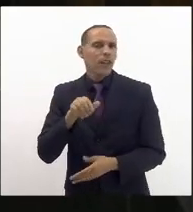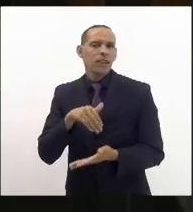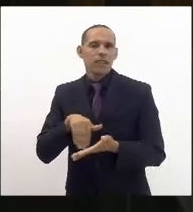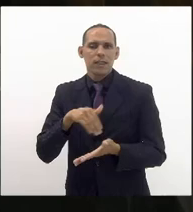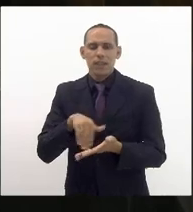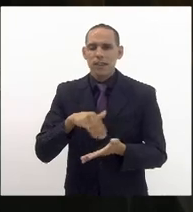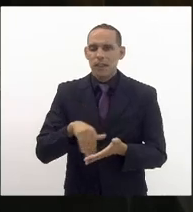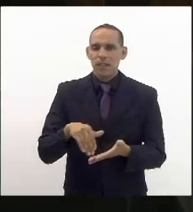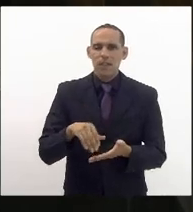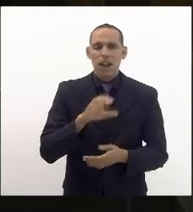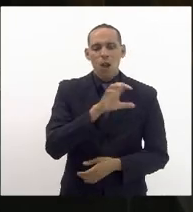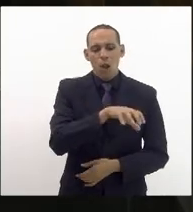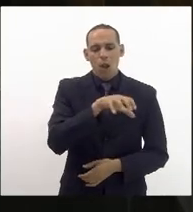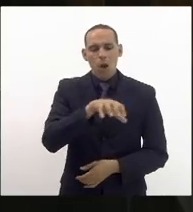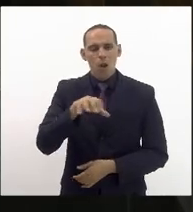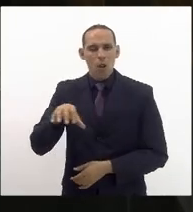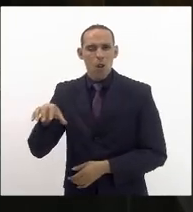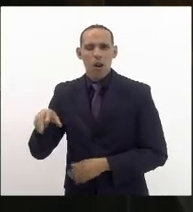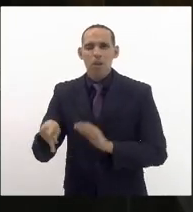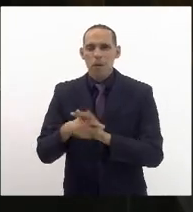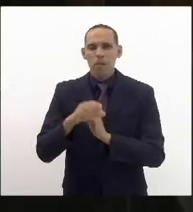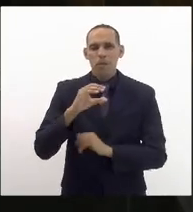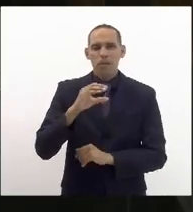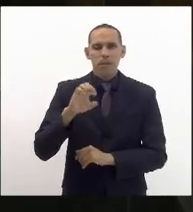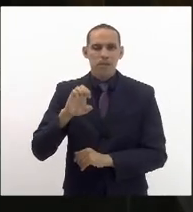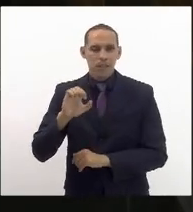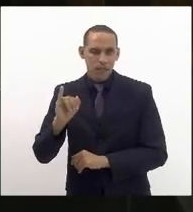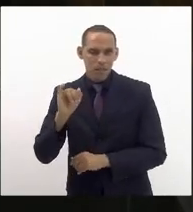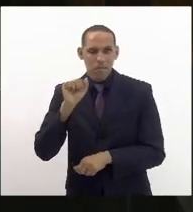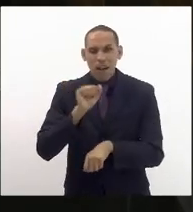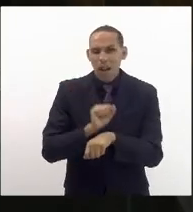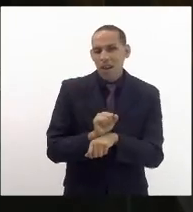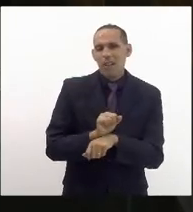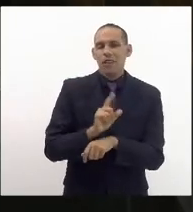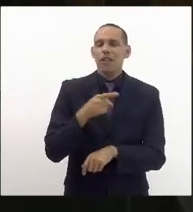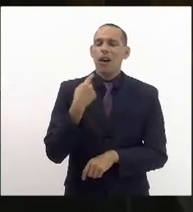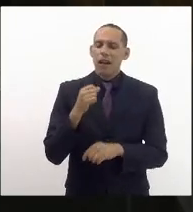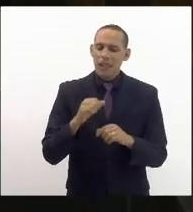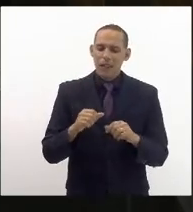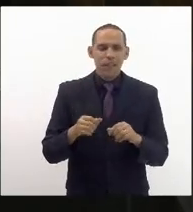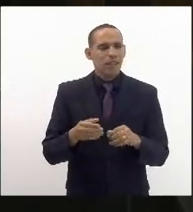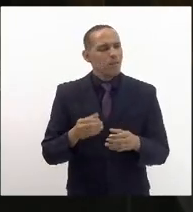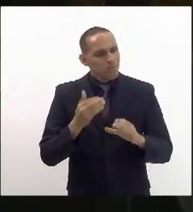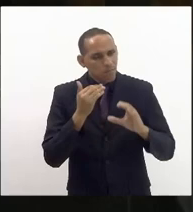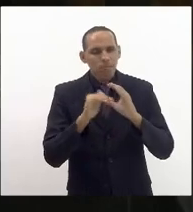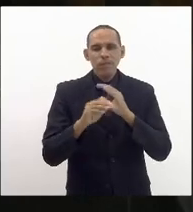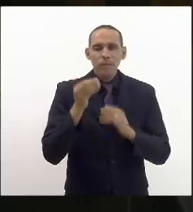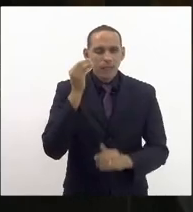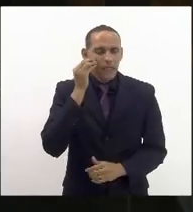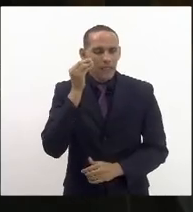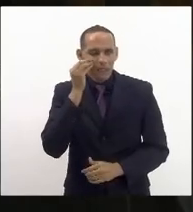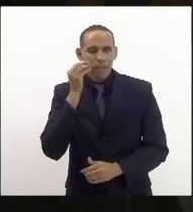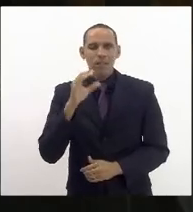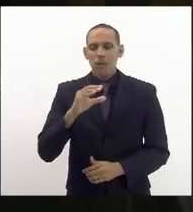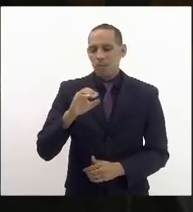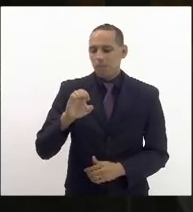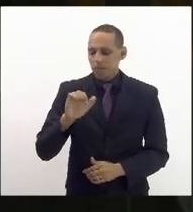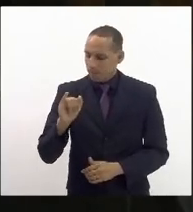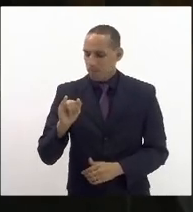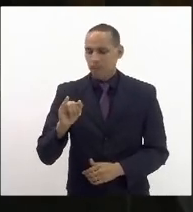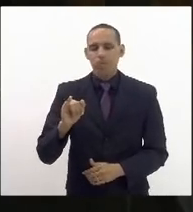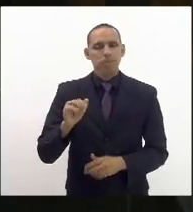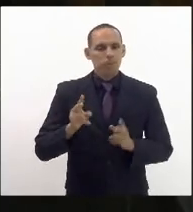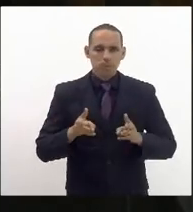cada órgão em que o SEI fica parado, estagnado, a gente vai tentar despachar, fazer esse SEI andar, e agora